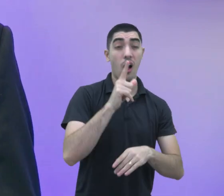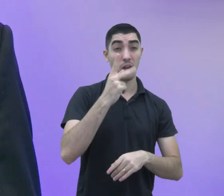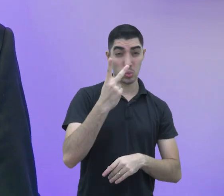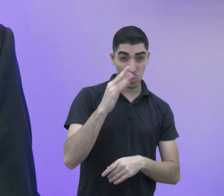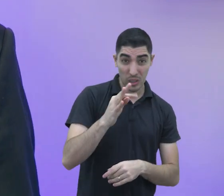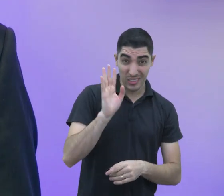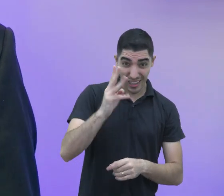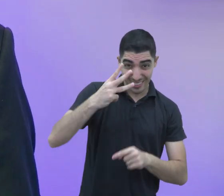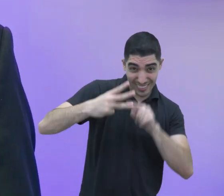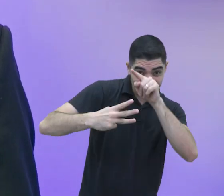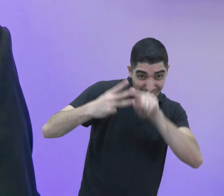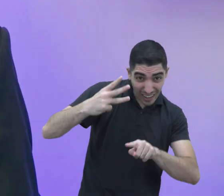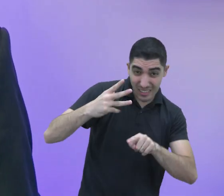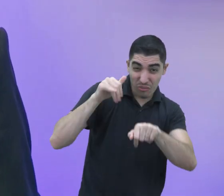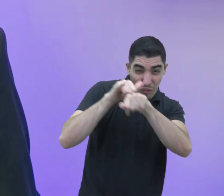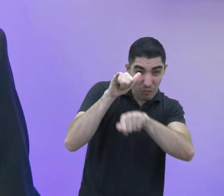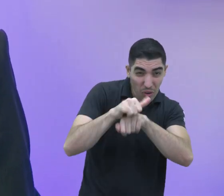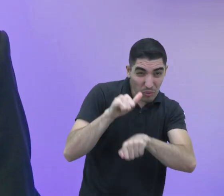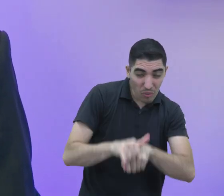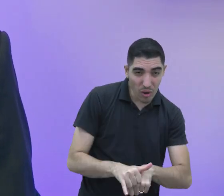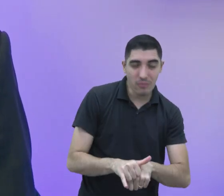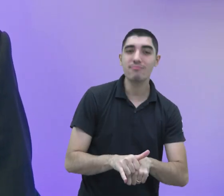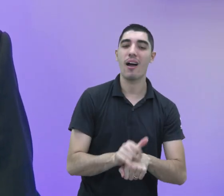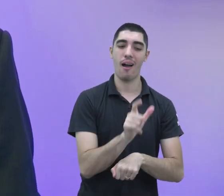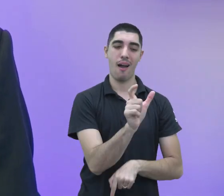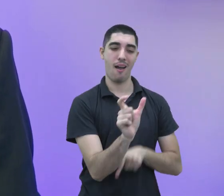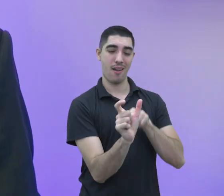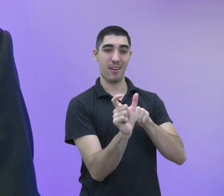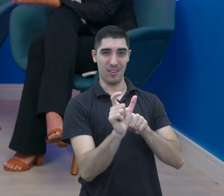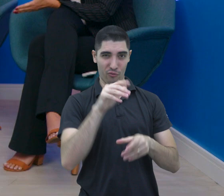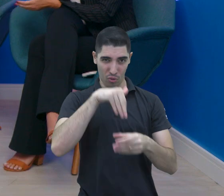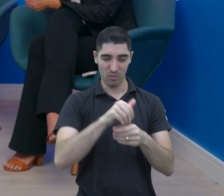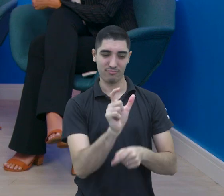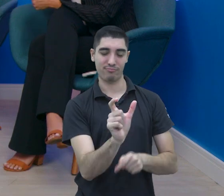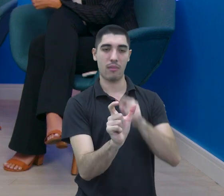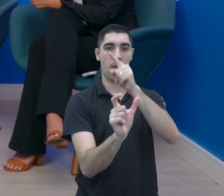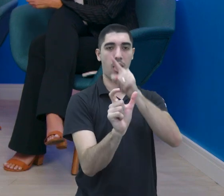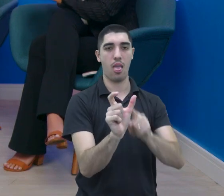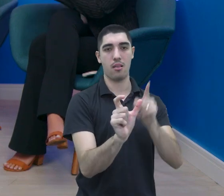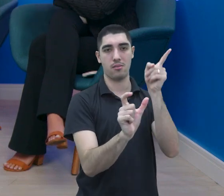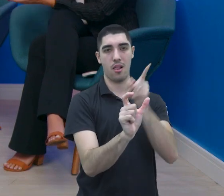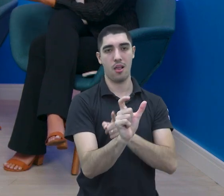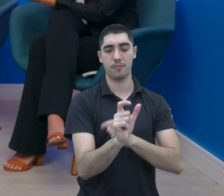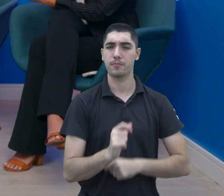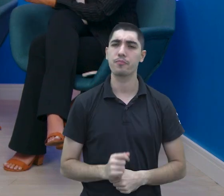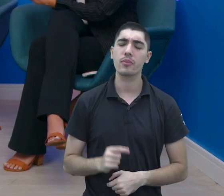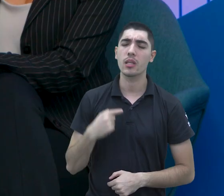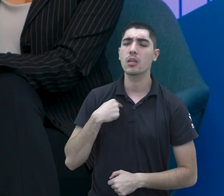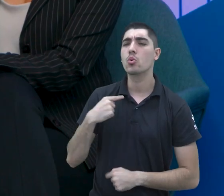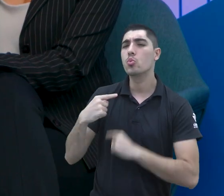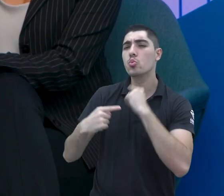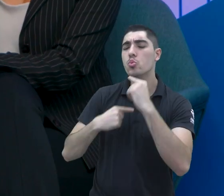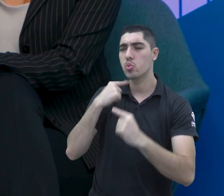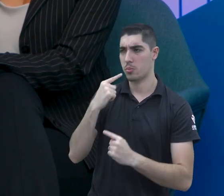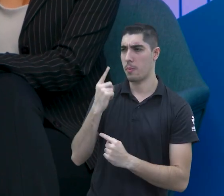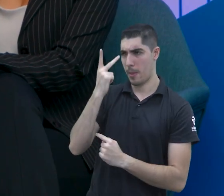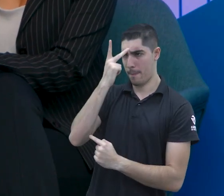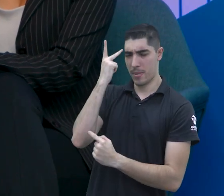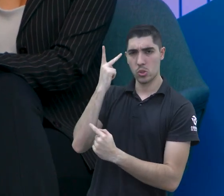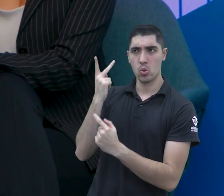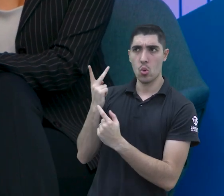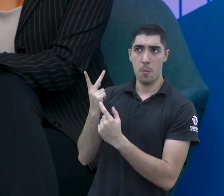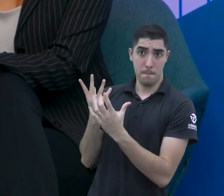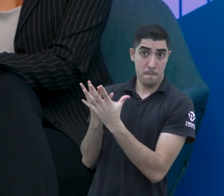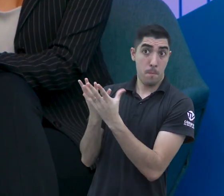Eleitoral. Na terceira falta, o título é cancelado. Essa era uma outra dúvida, Limão. Nesse caso, né, a gente sabe que tem uma quantidade expressiva